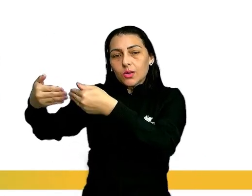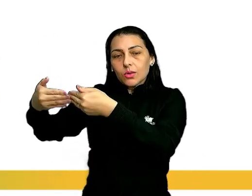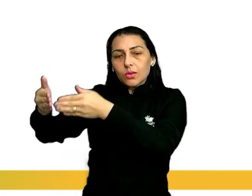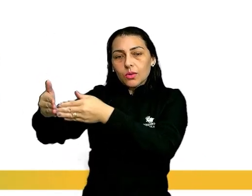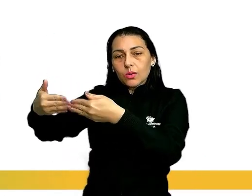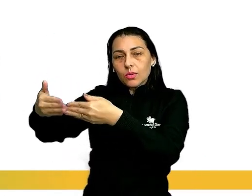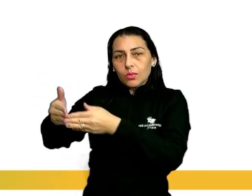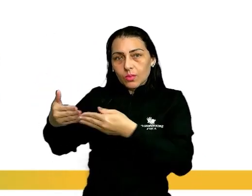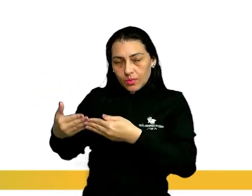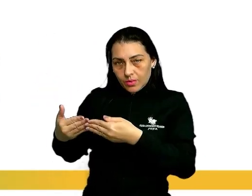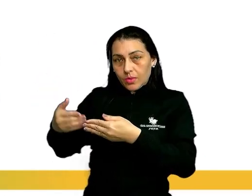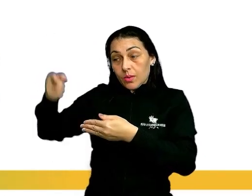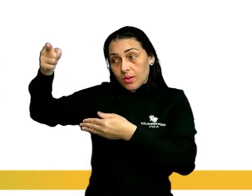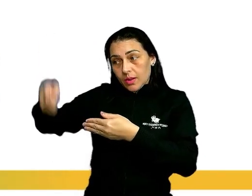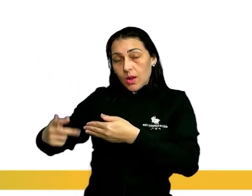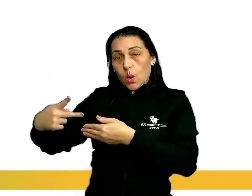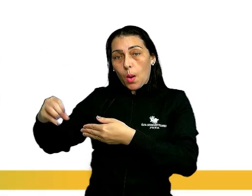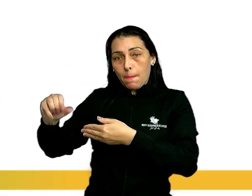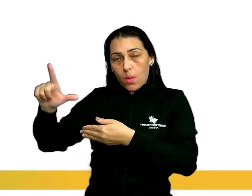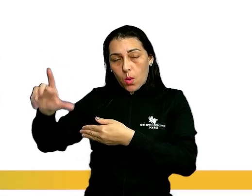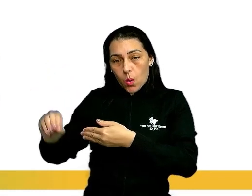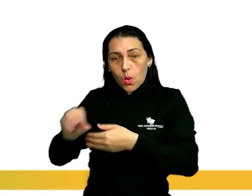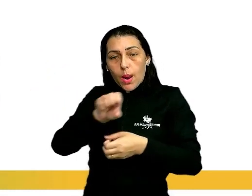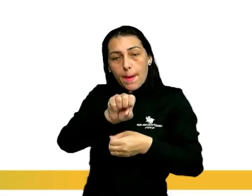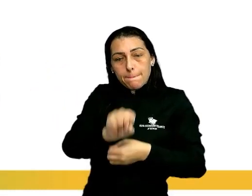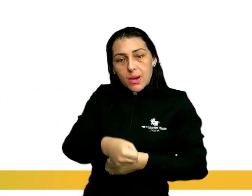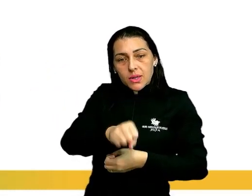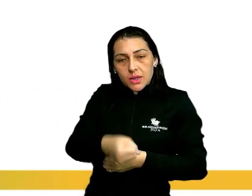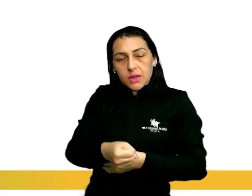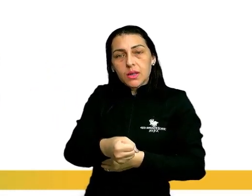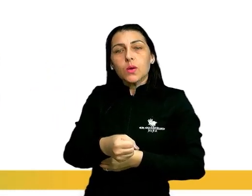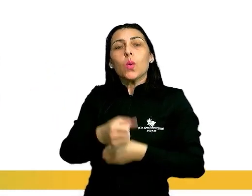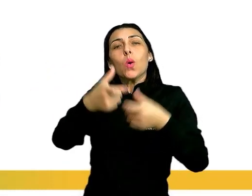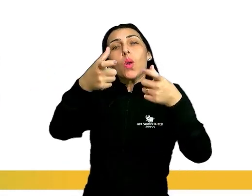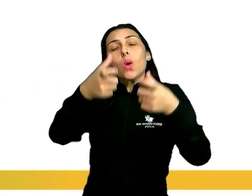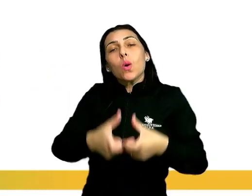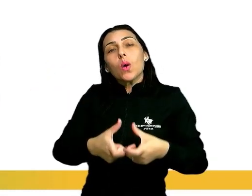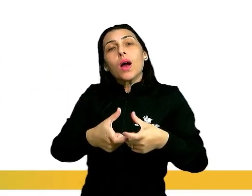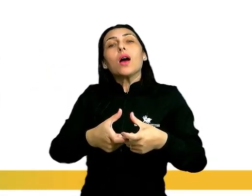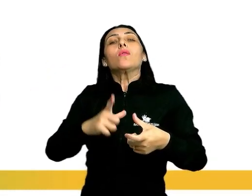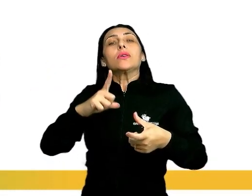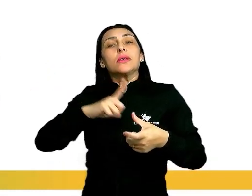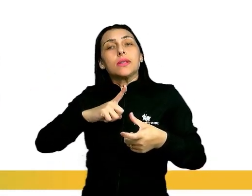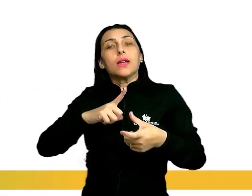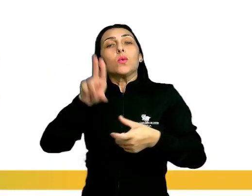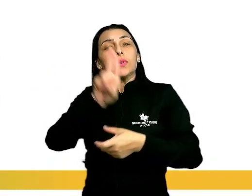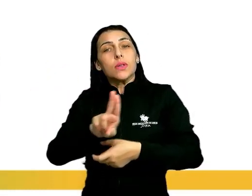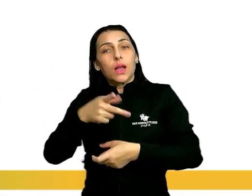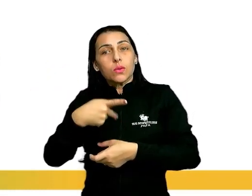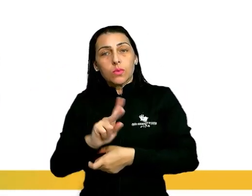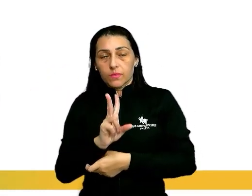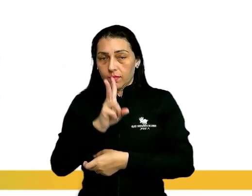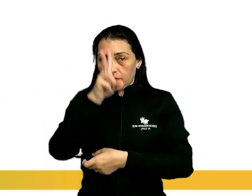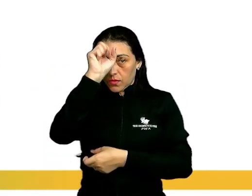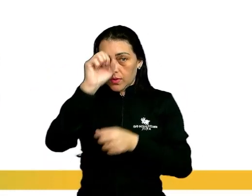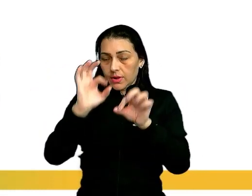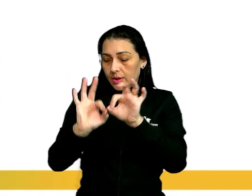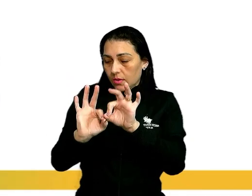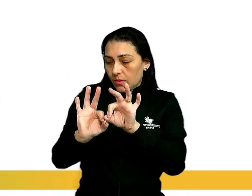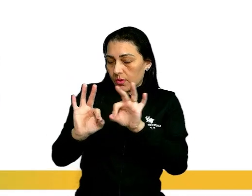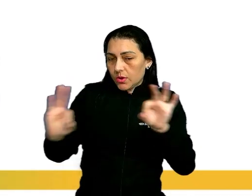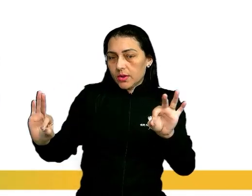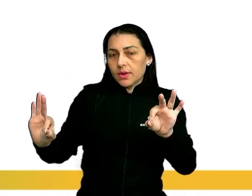dobradiça vai ser o Polo e a a maçaneta da porta vai ser o local que você vai aplicar a força Então vai ter uma distância